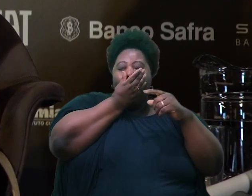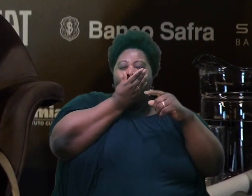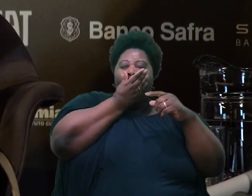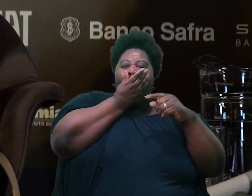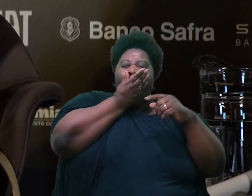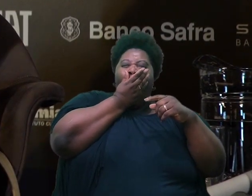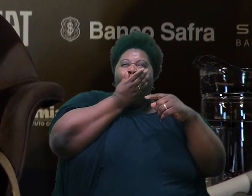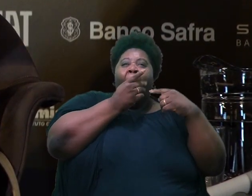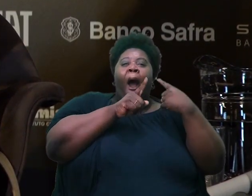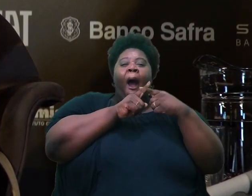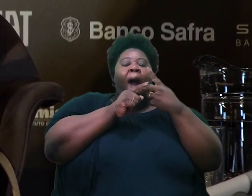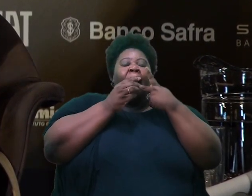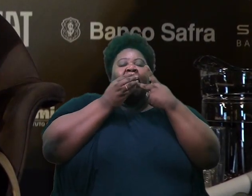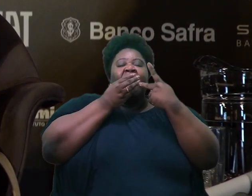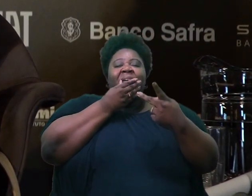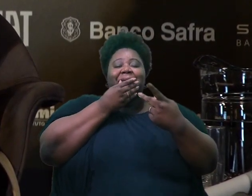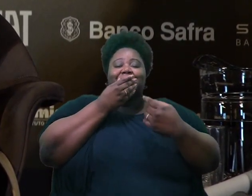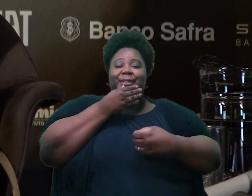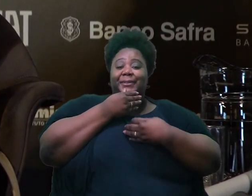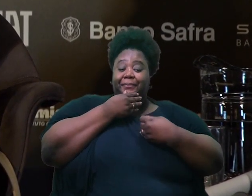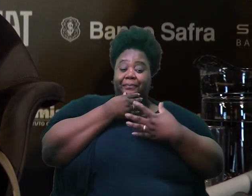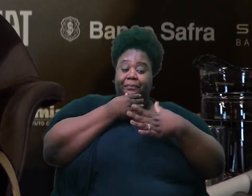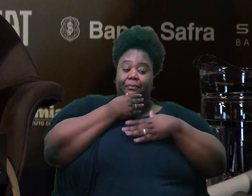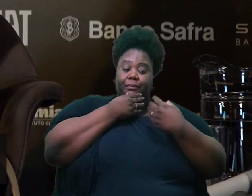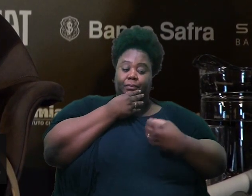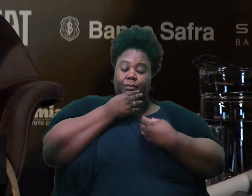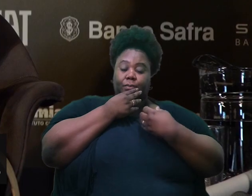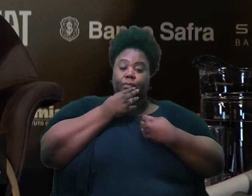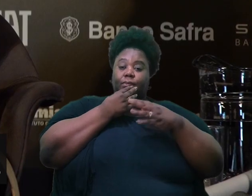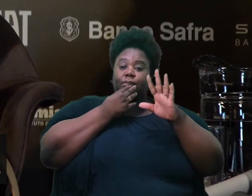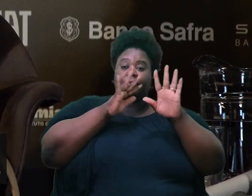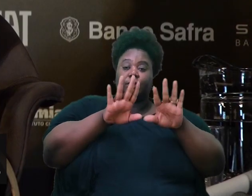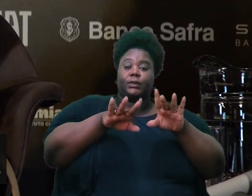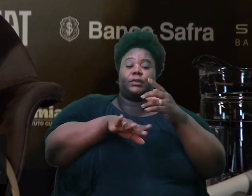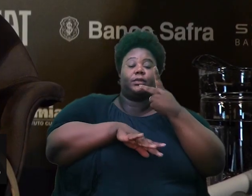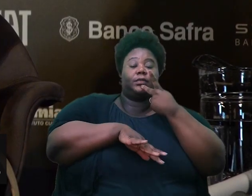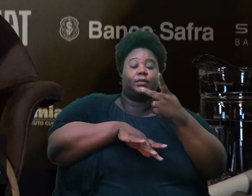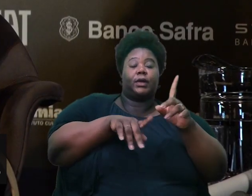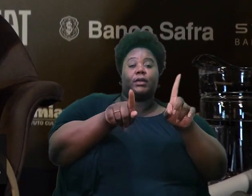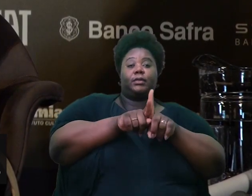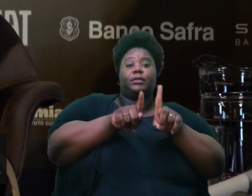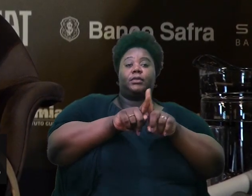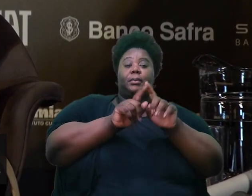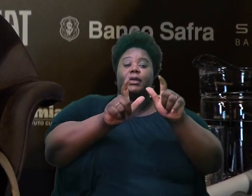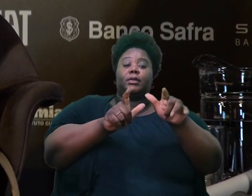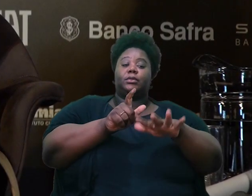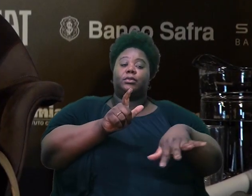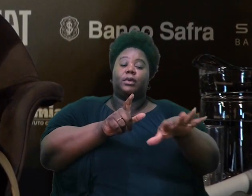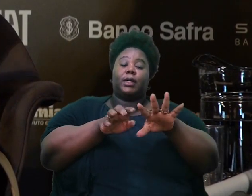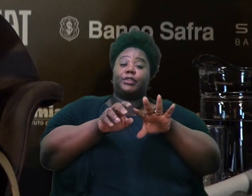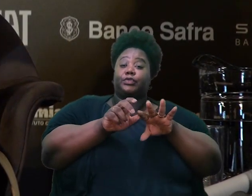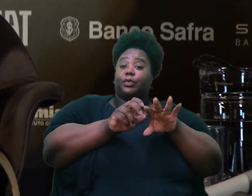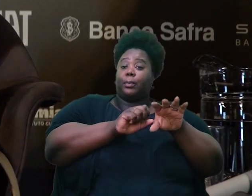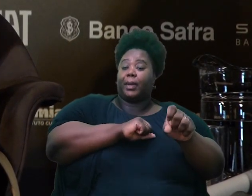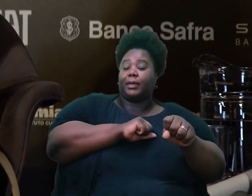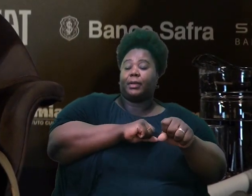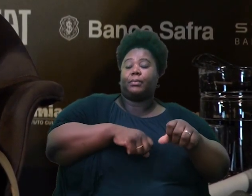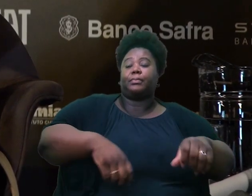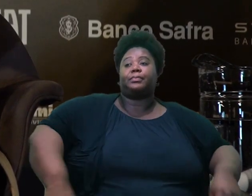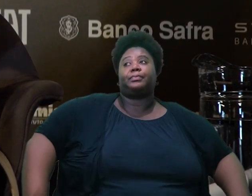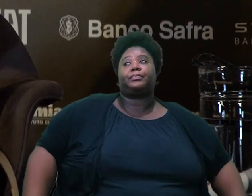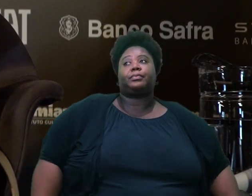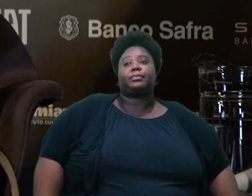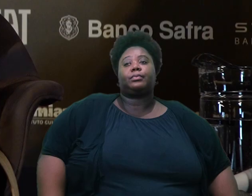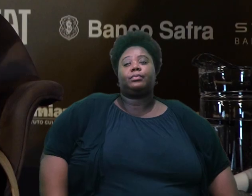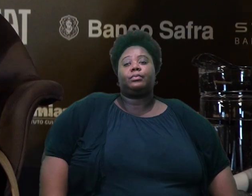falo da minha poesia, falo de uma série de coisas. Mas eu falo também dos lugares da minha formação, né?